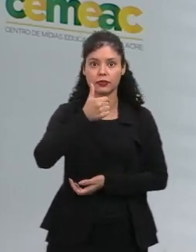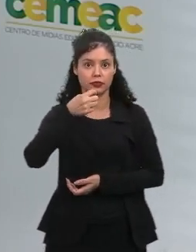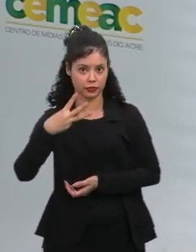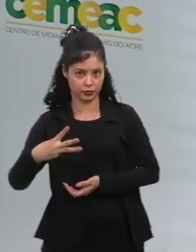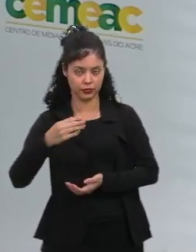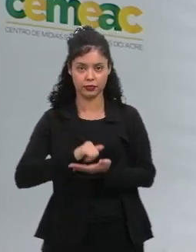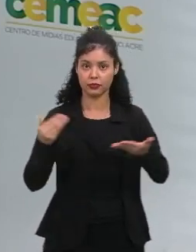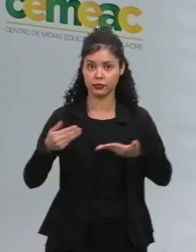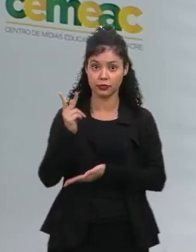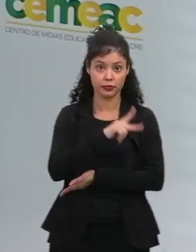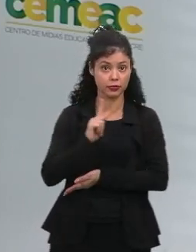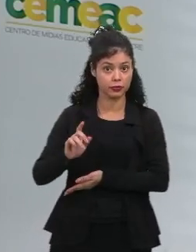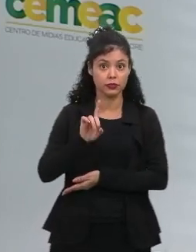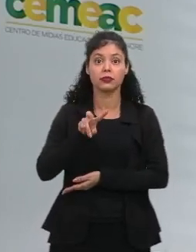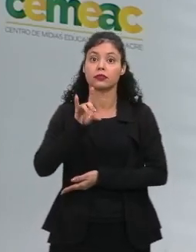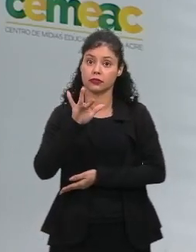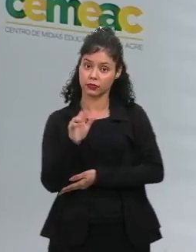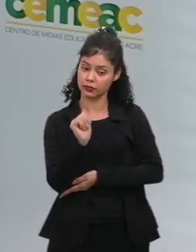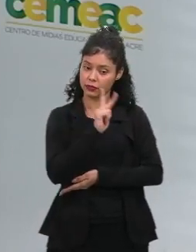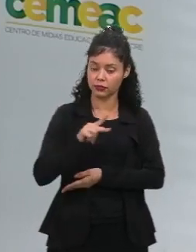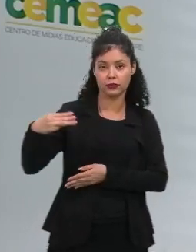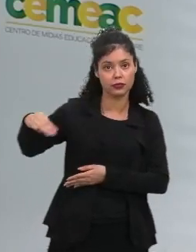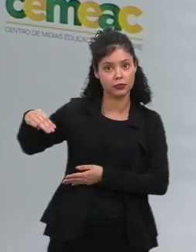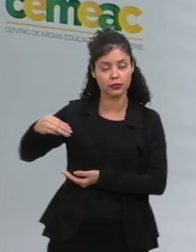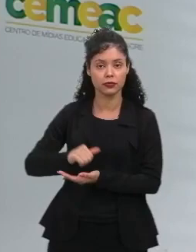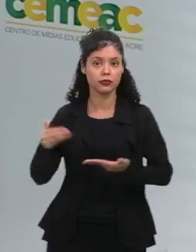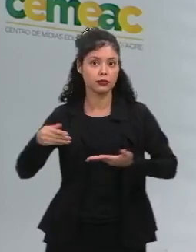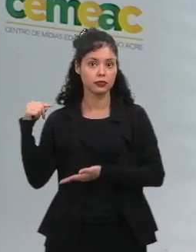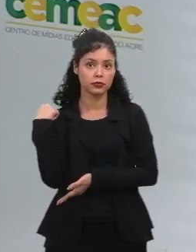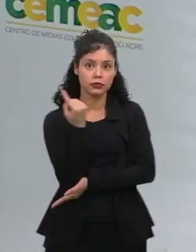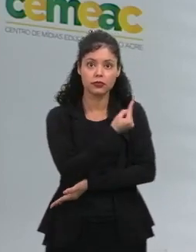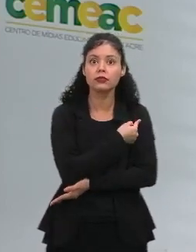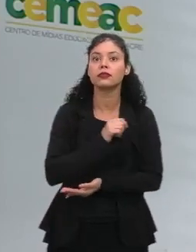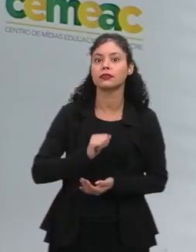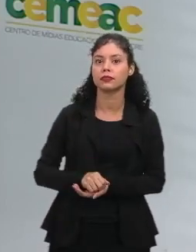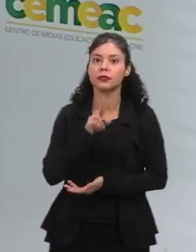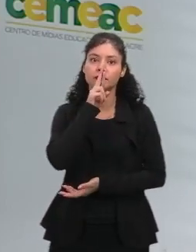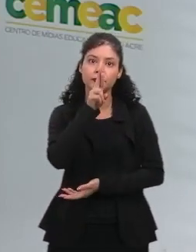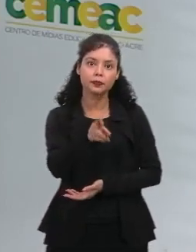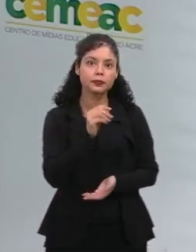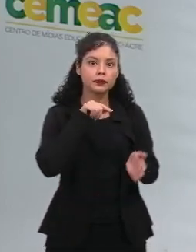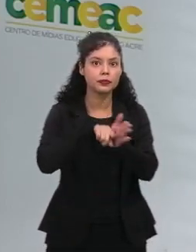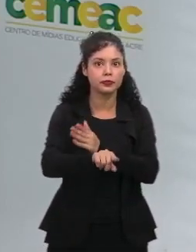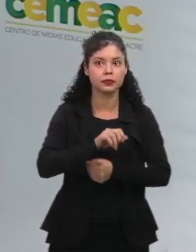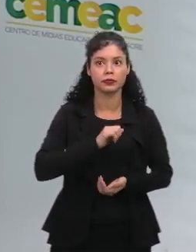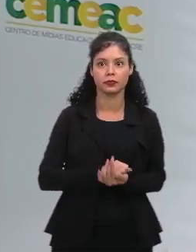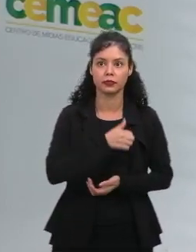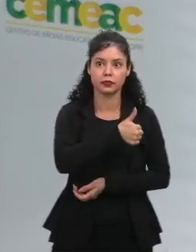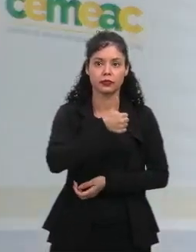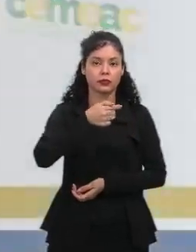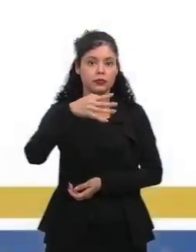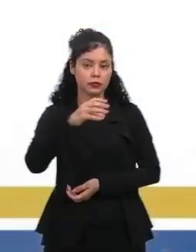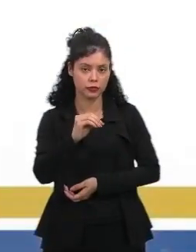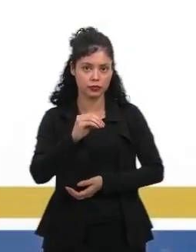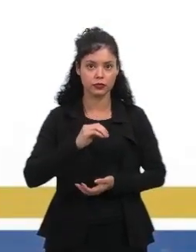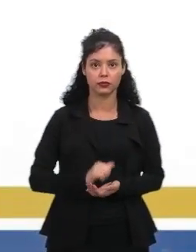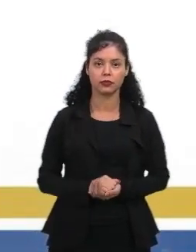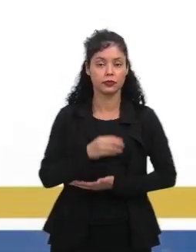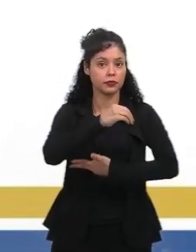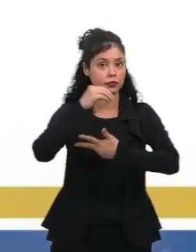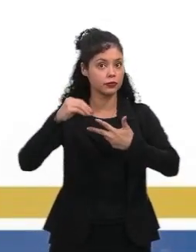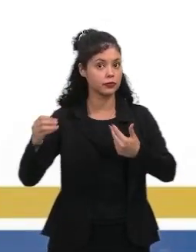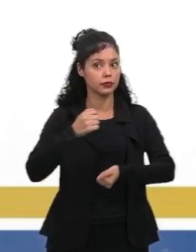2023. Sou o professor Douglas, professor de matemática, e hoje estamos aqui com a resolução da questão de número 170 do